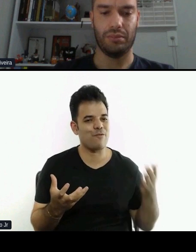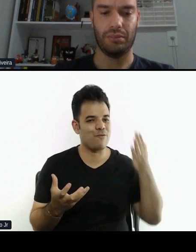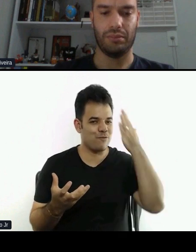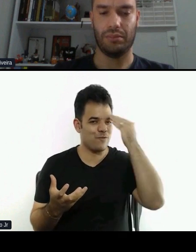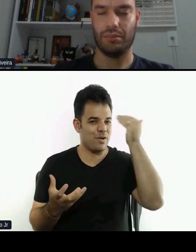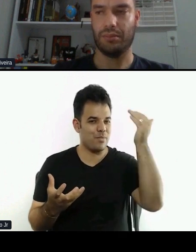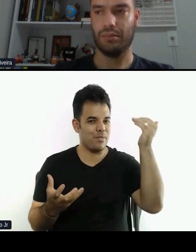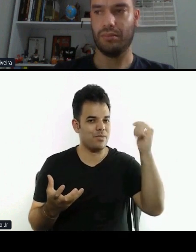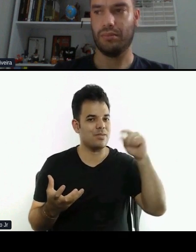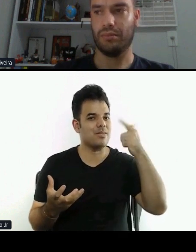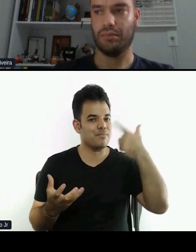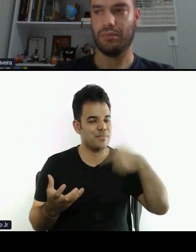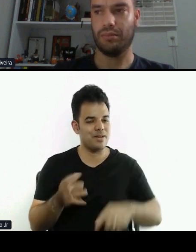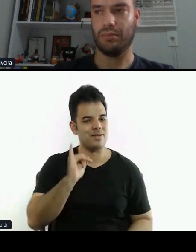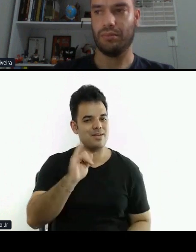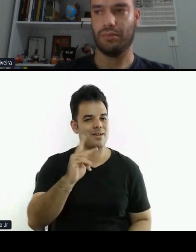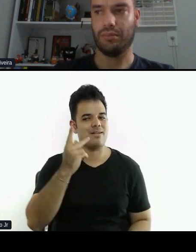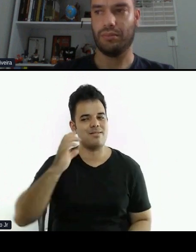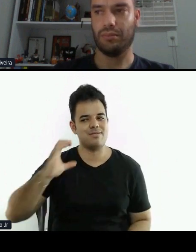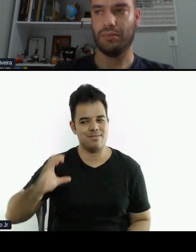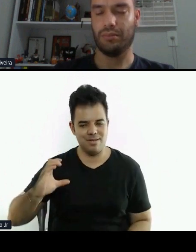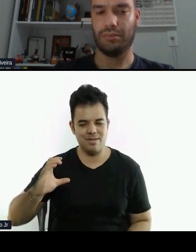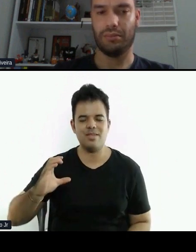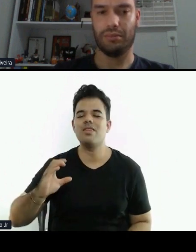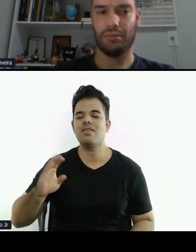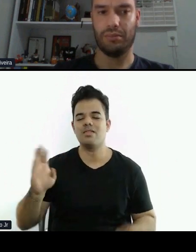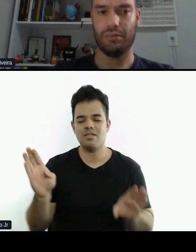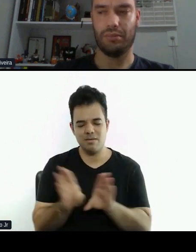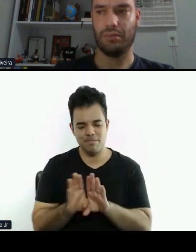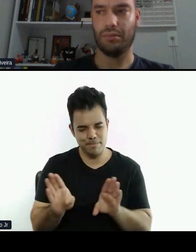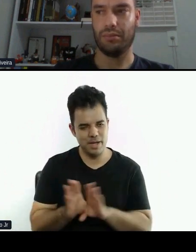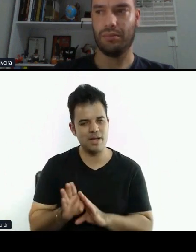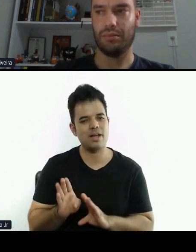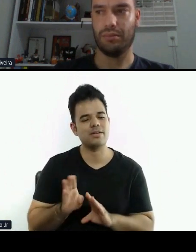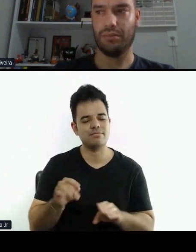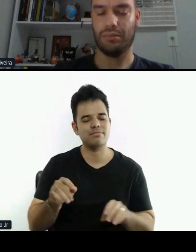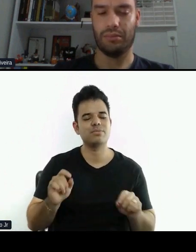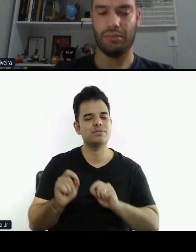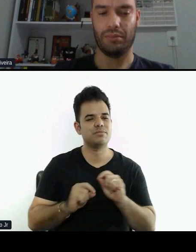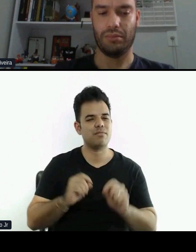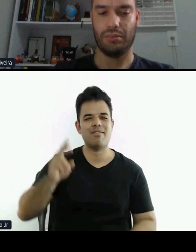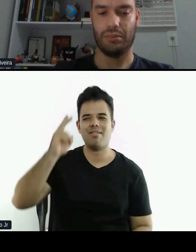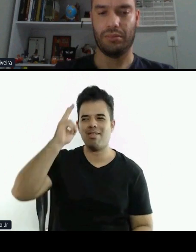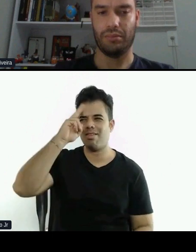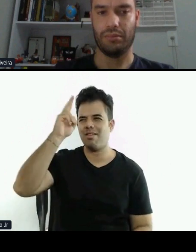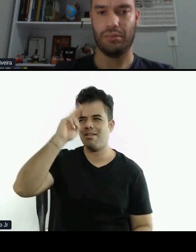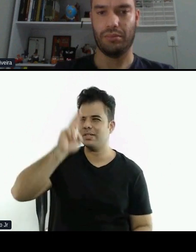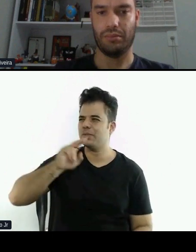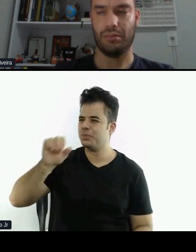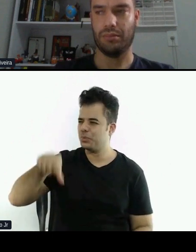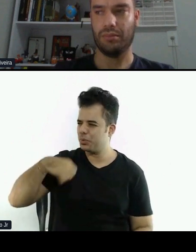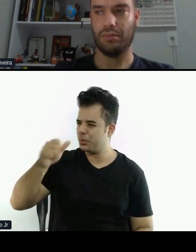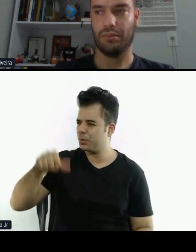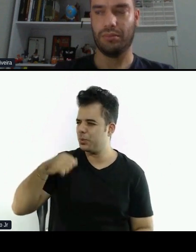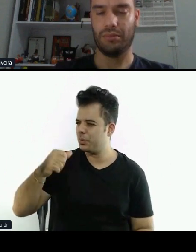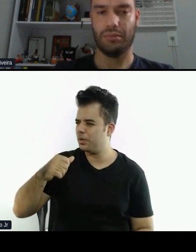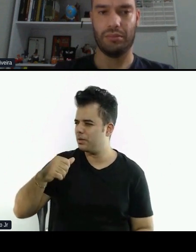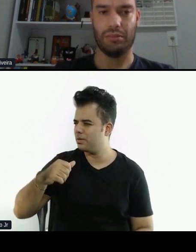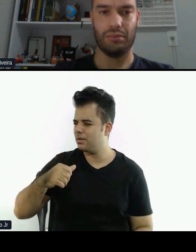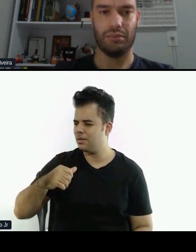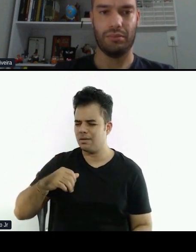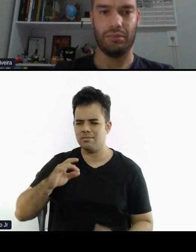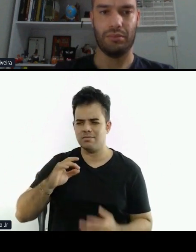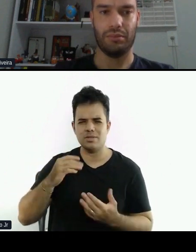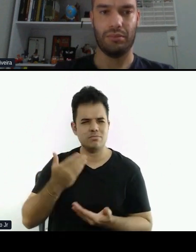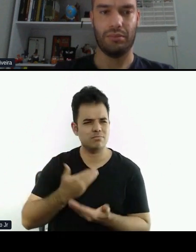de IHC, né? Que acho que até eu lembro que até mudaram o nome. Antigamente era interação humano-computador, depois